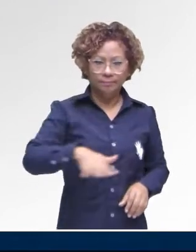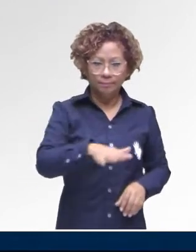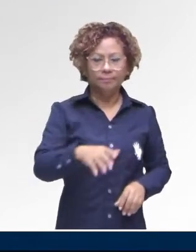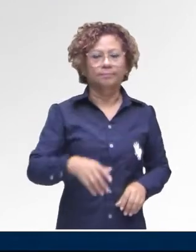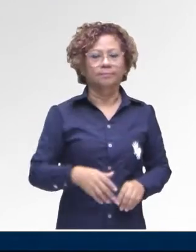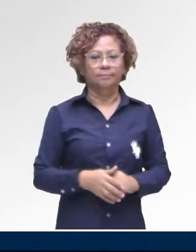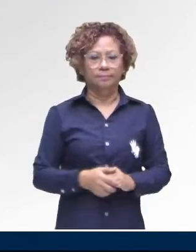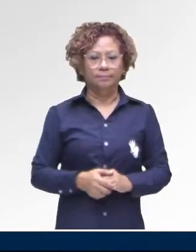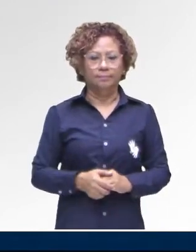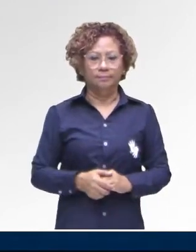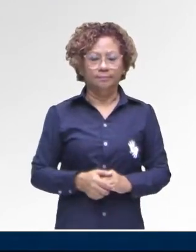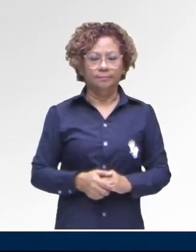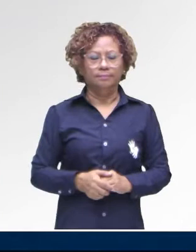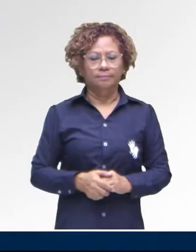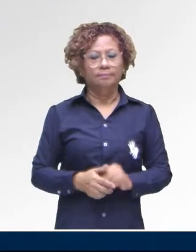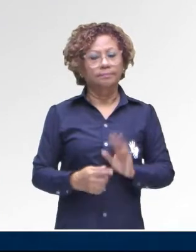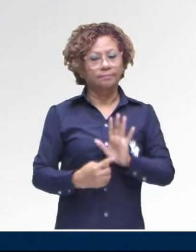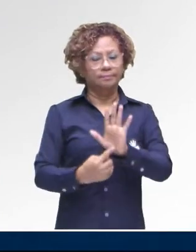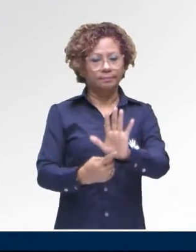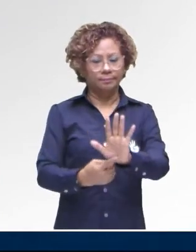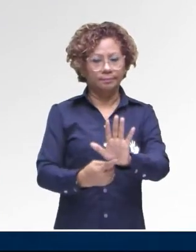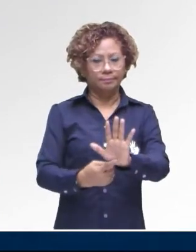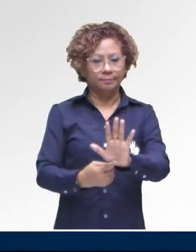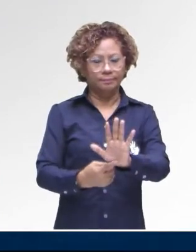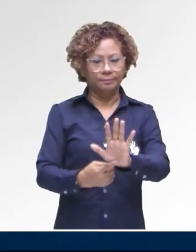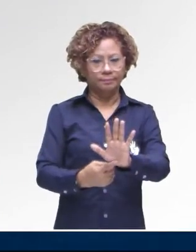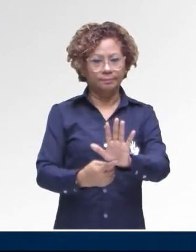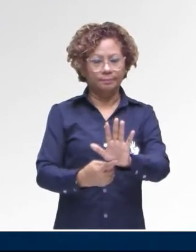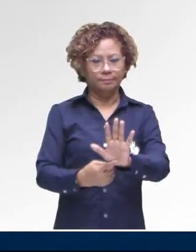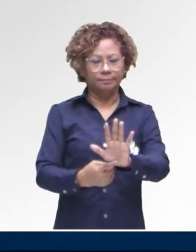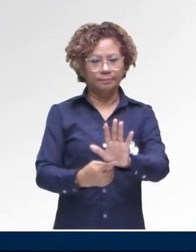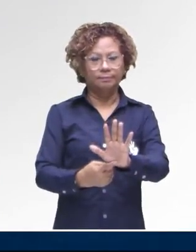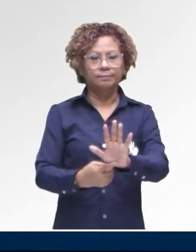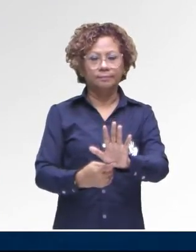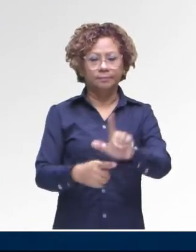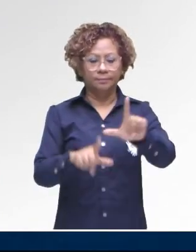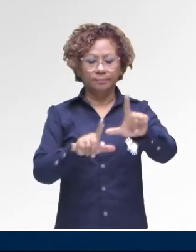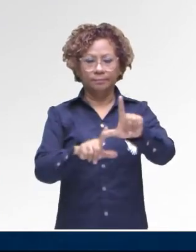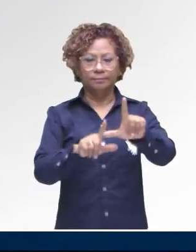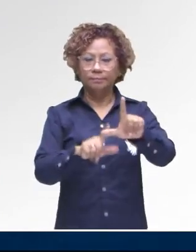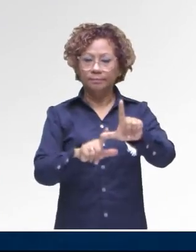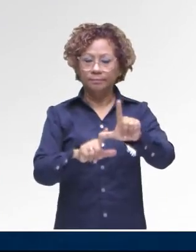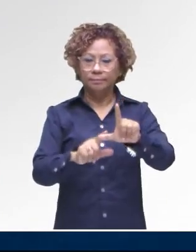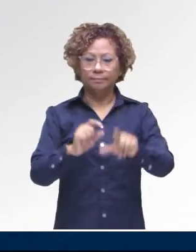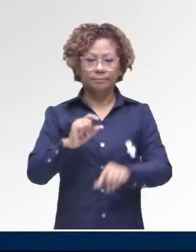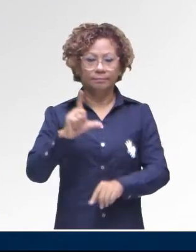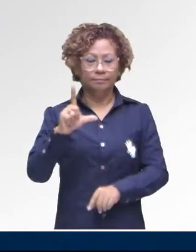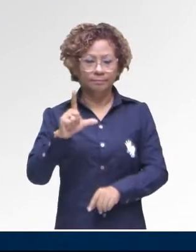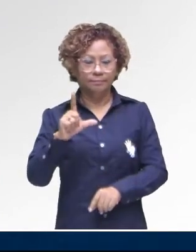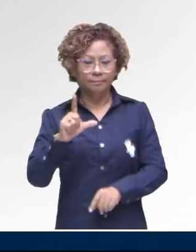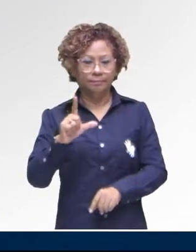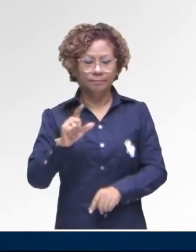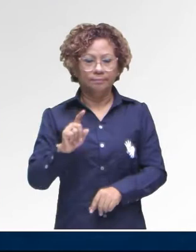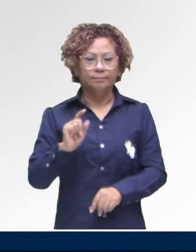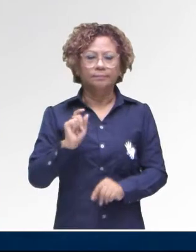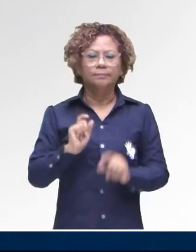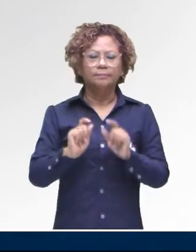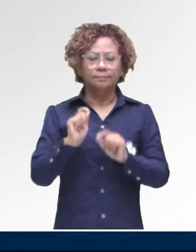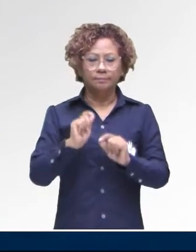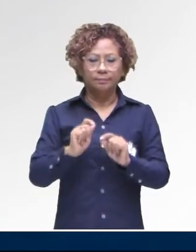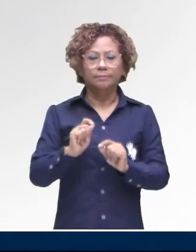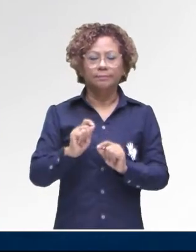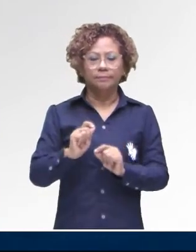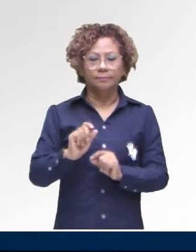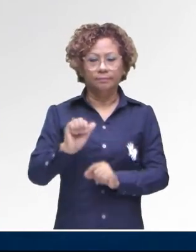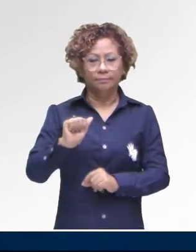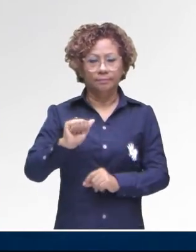Representamos os pontos com letras maiúsculas do alfabeto latino, o nosso alfabeto. Ok? Então,